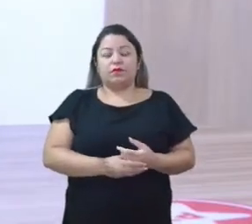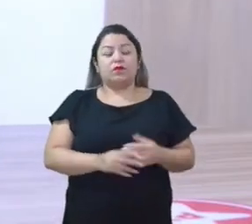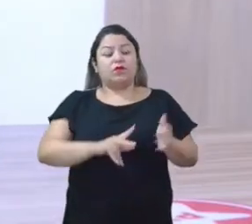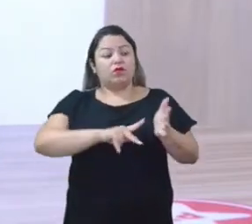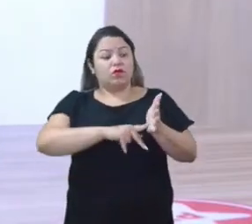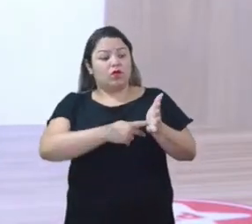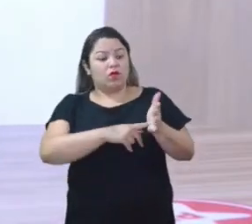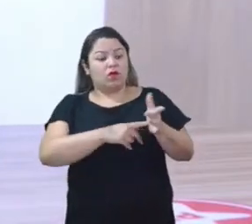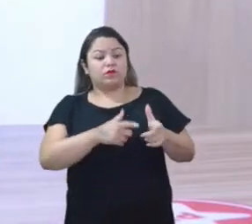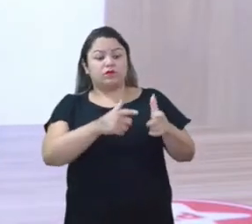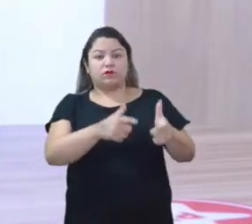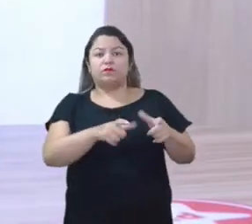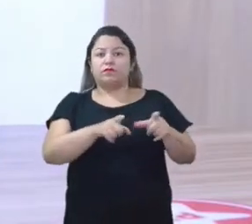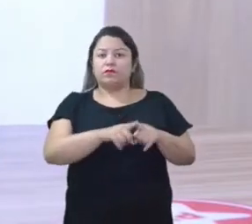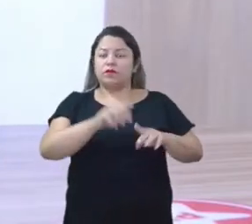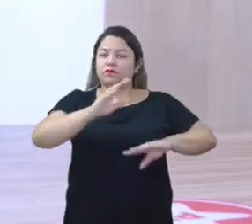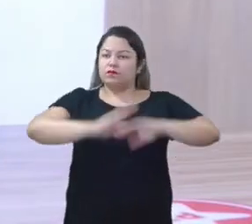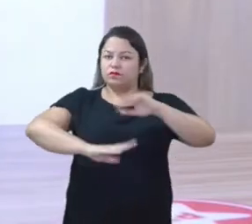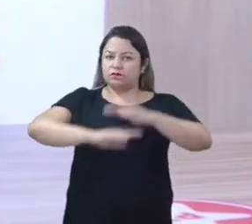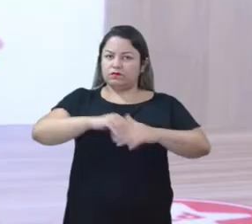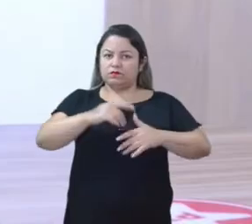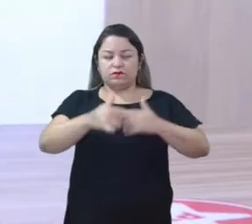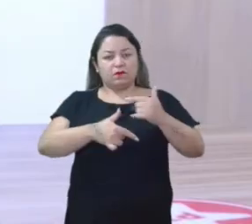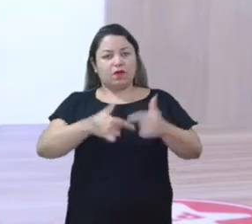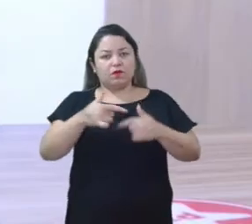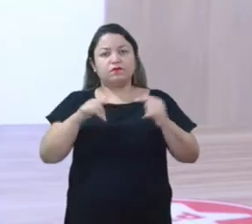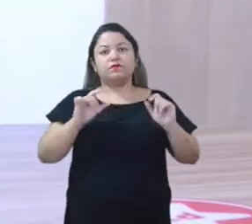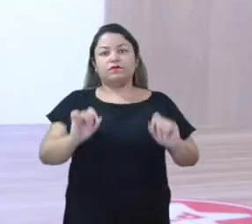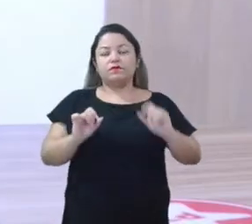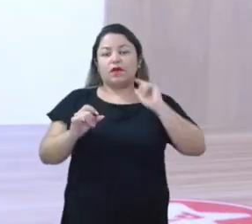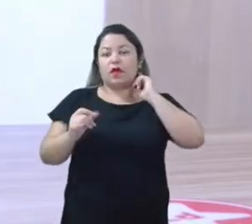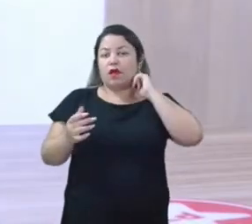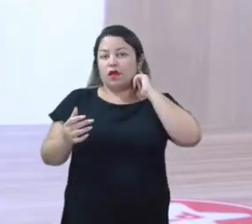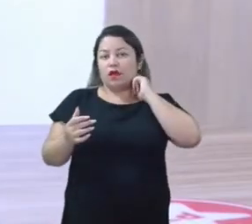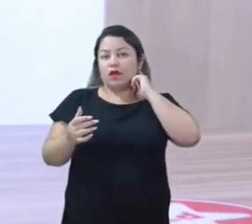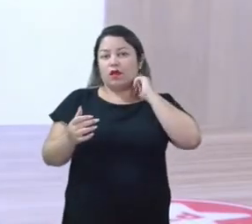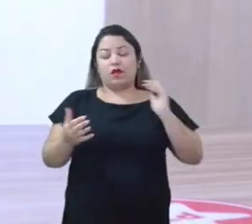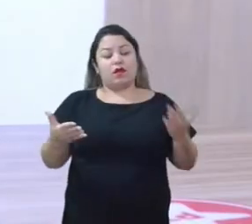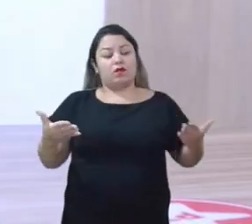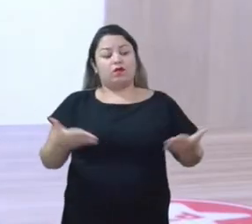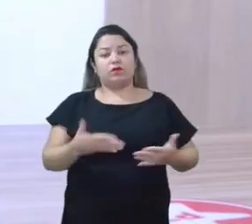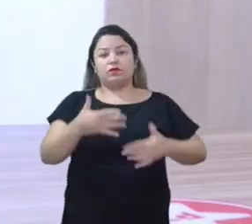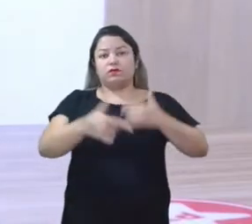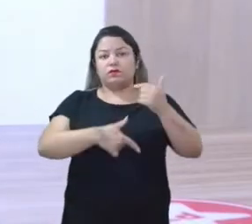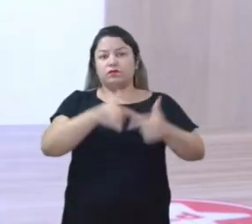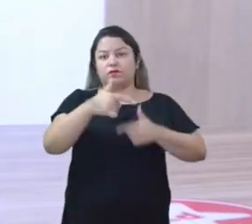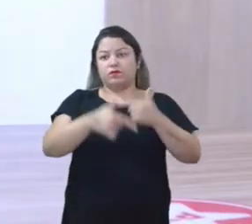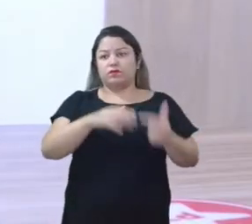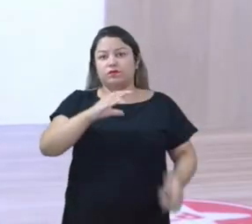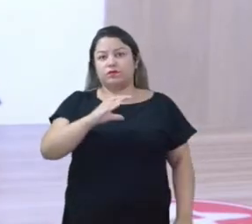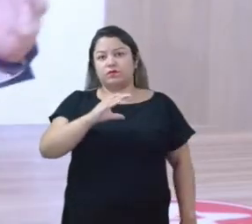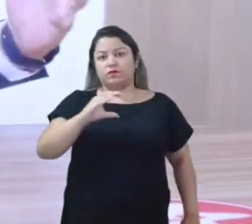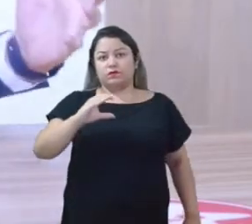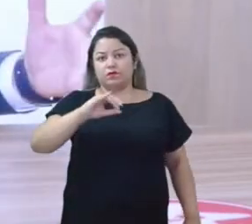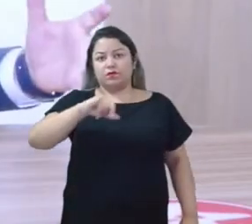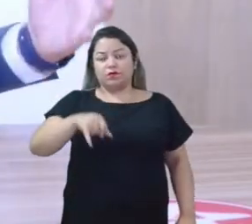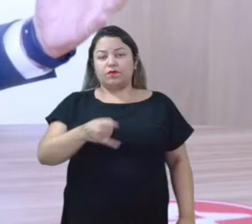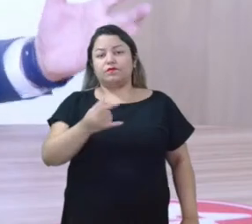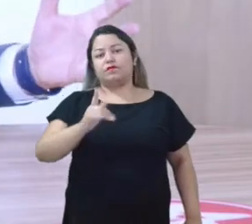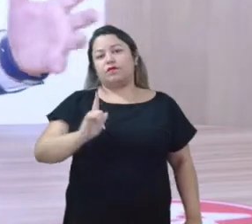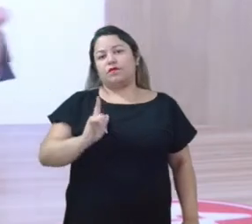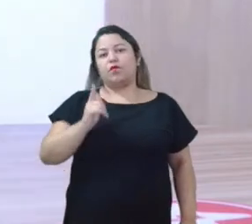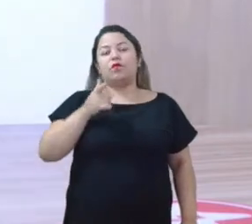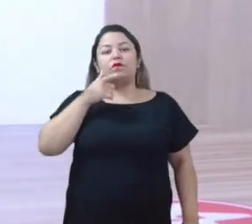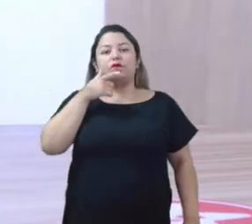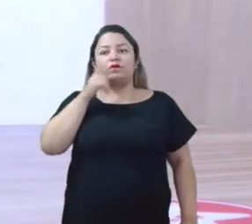locais, com os setores produtivos. E aí nós estamos agora trabalhando na CCJ. Nós tivemos